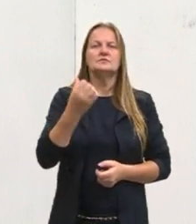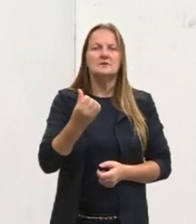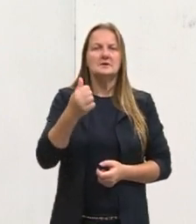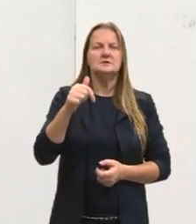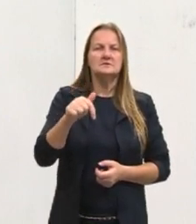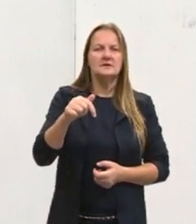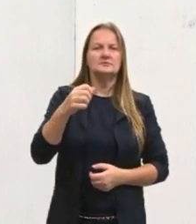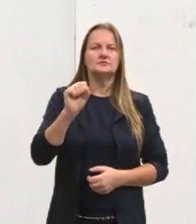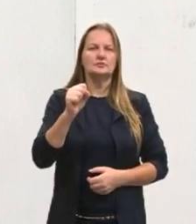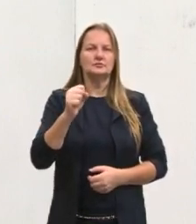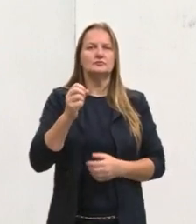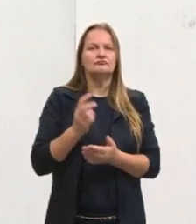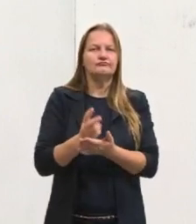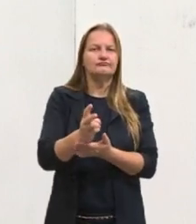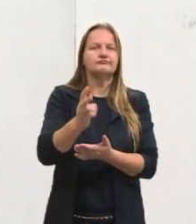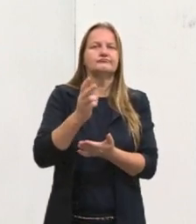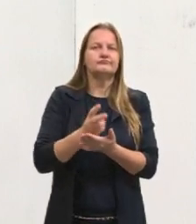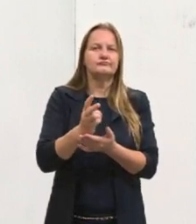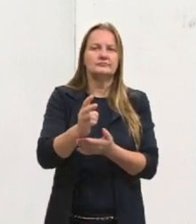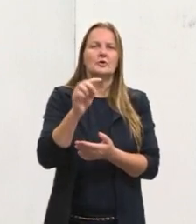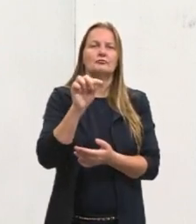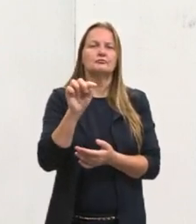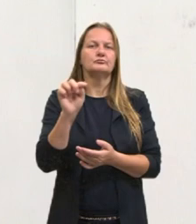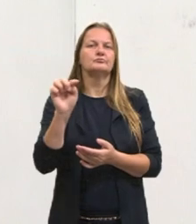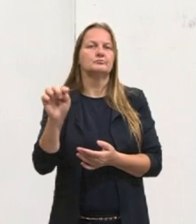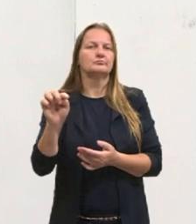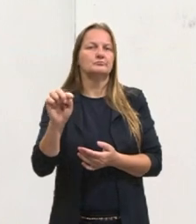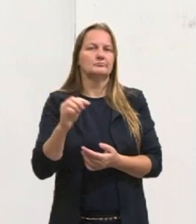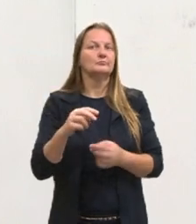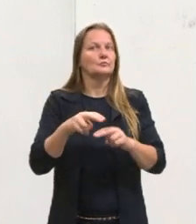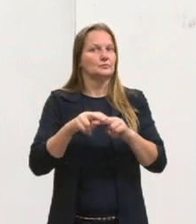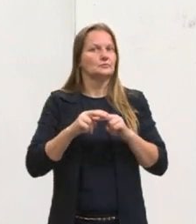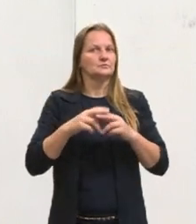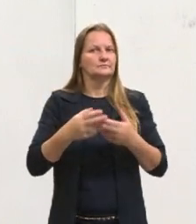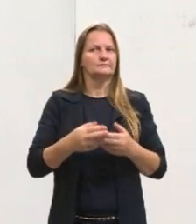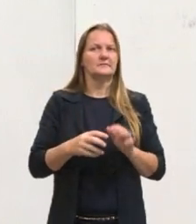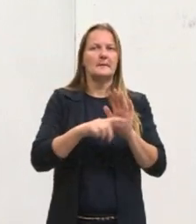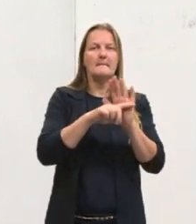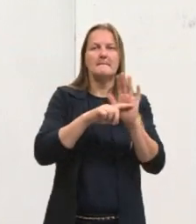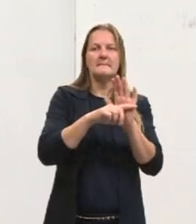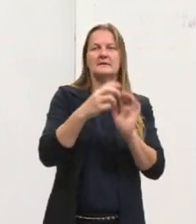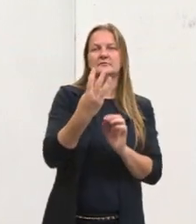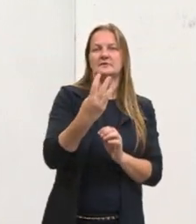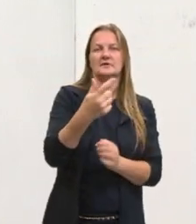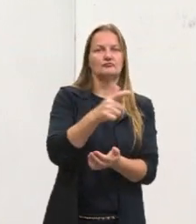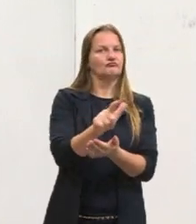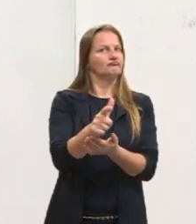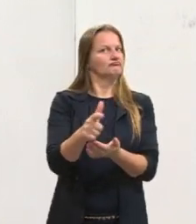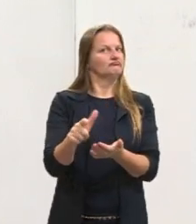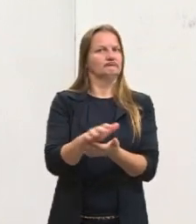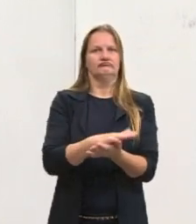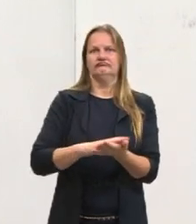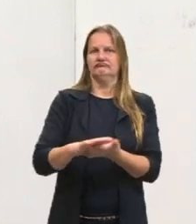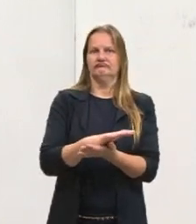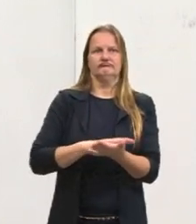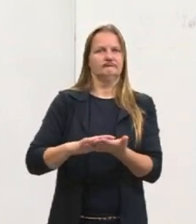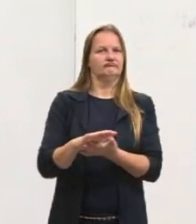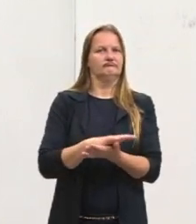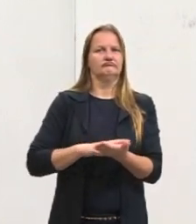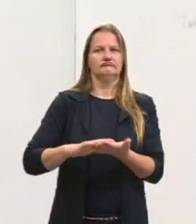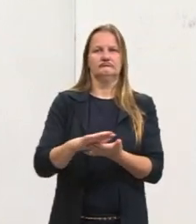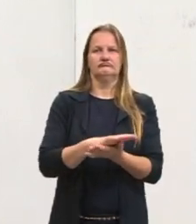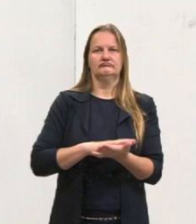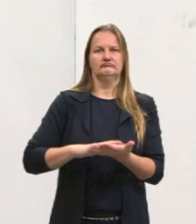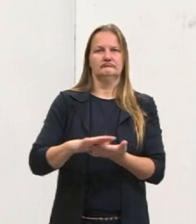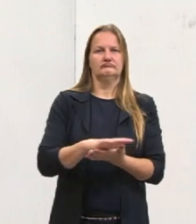6, 7 e assim sucessivamente. O menos 3 não está nesse conjunto A. porque